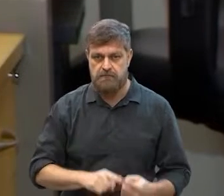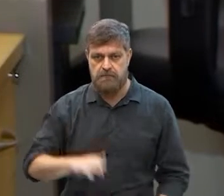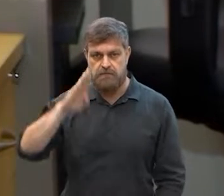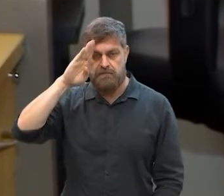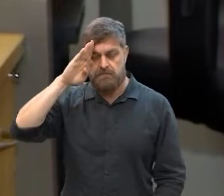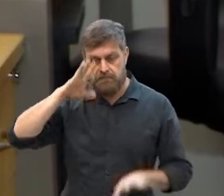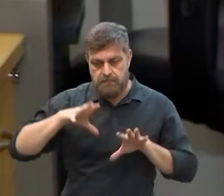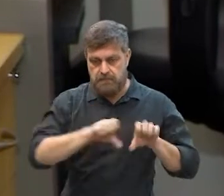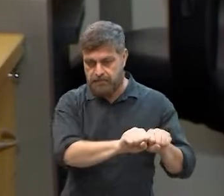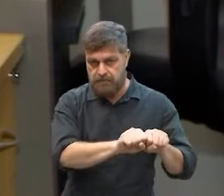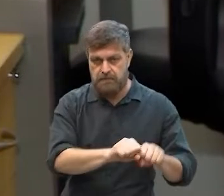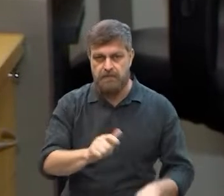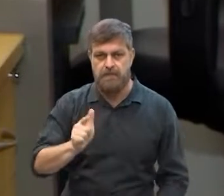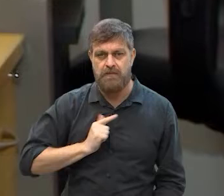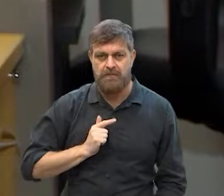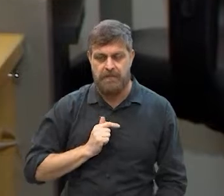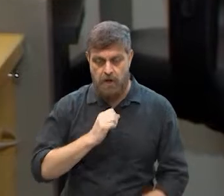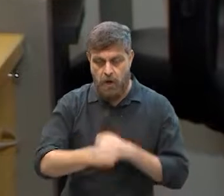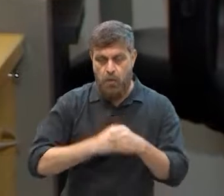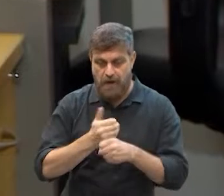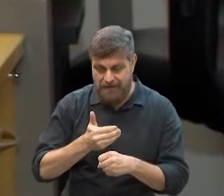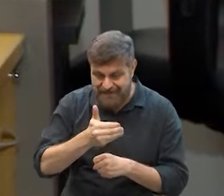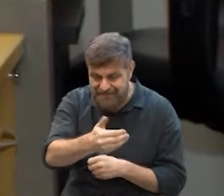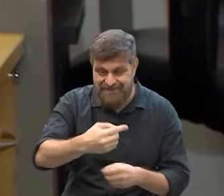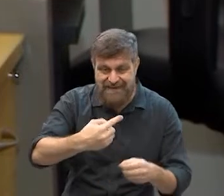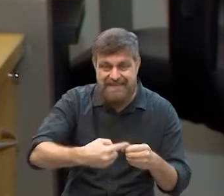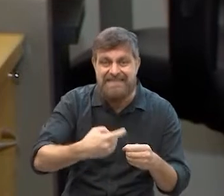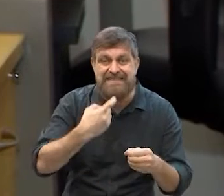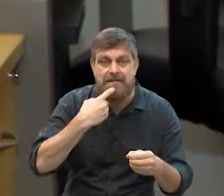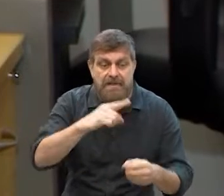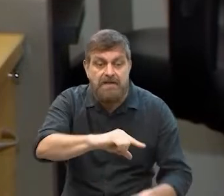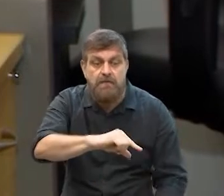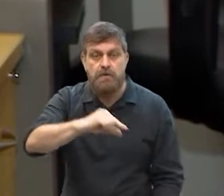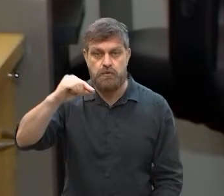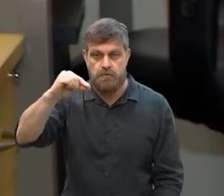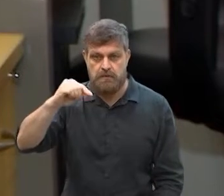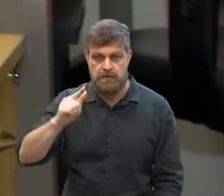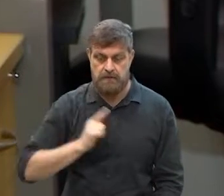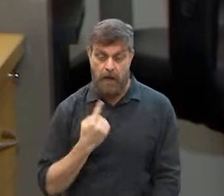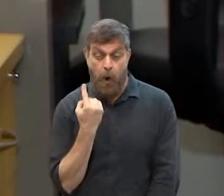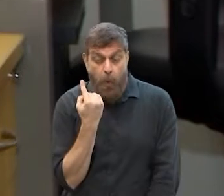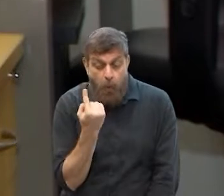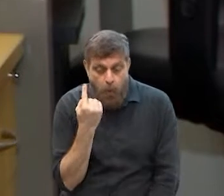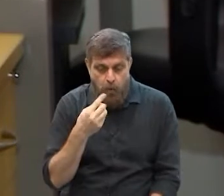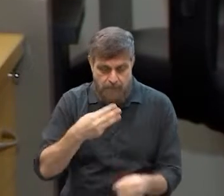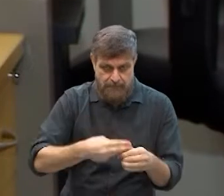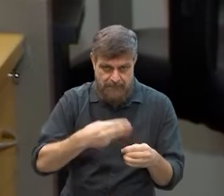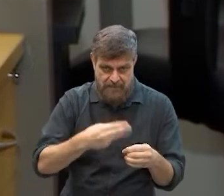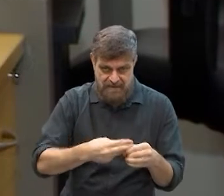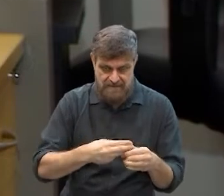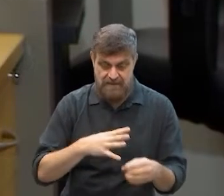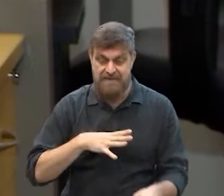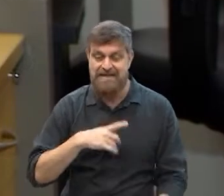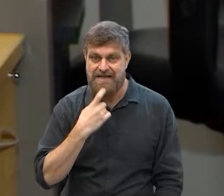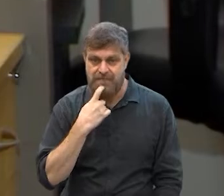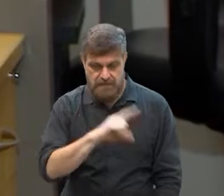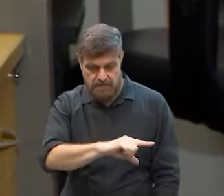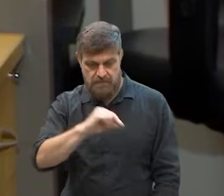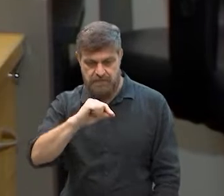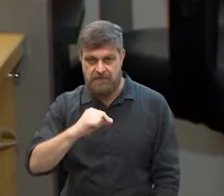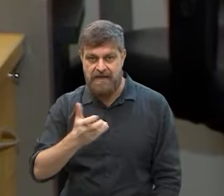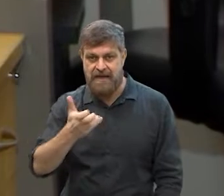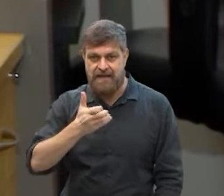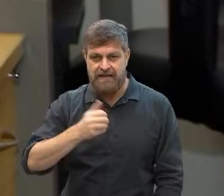projeto piloto o ano que vem, e Campinas foi uma cidade escolhida, uma das cidades escolhidas, e eles pretendem levar